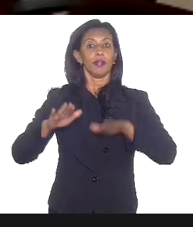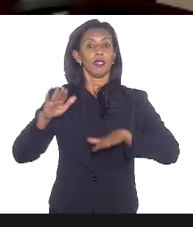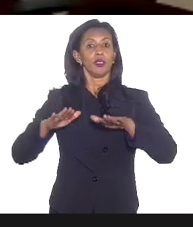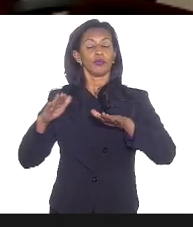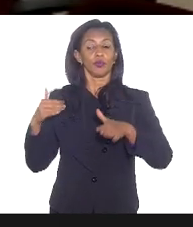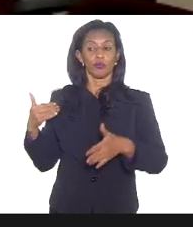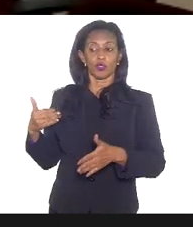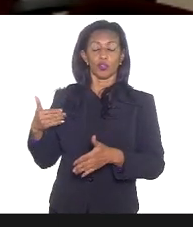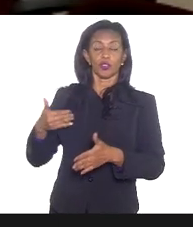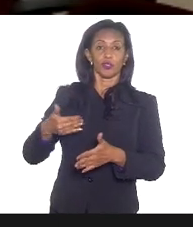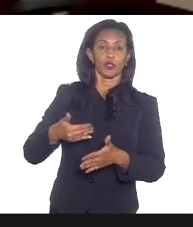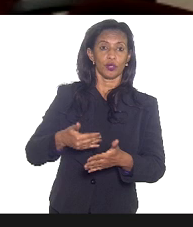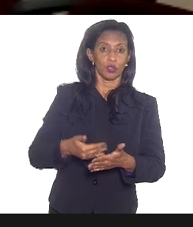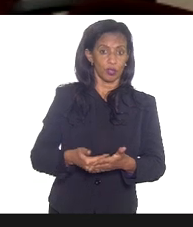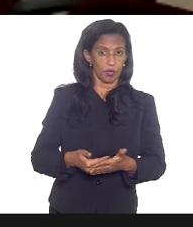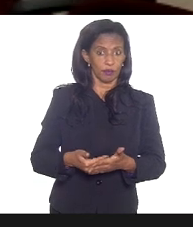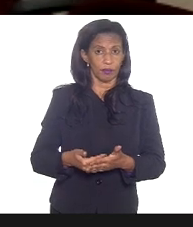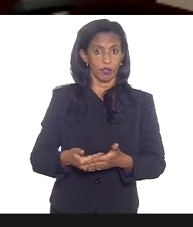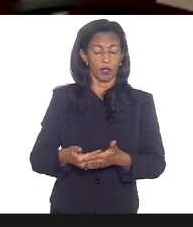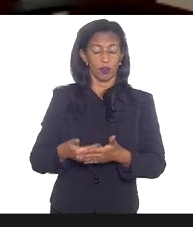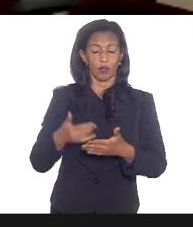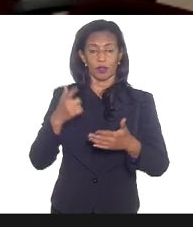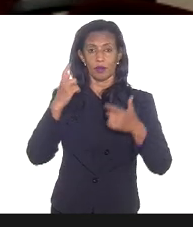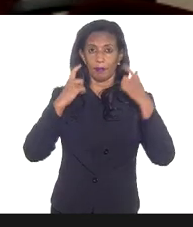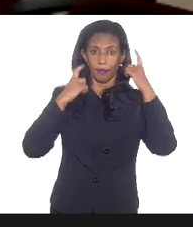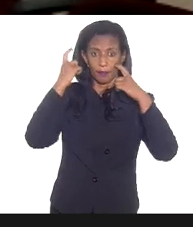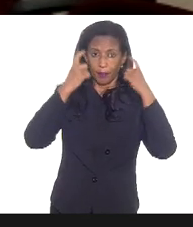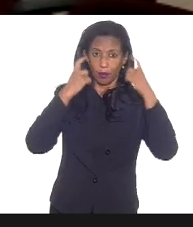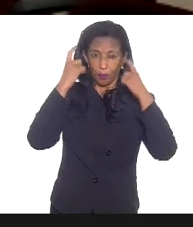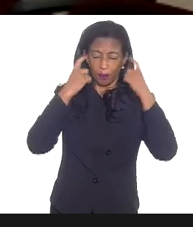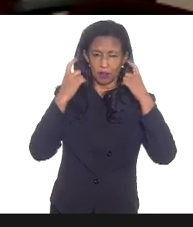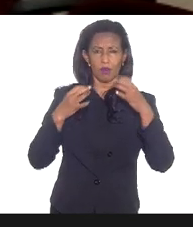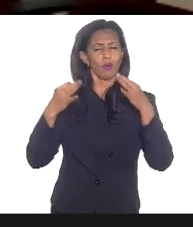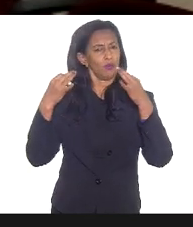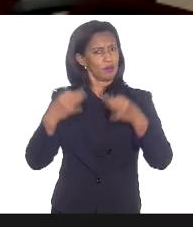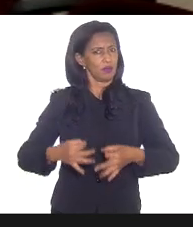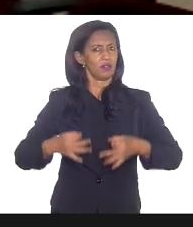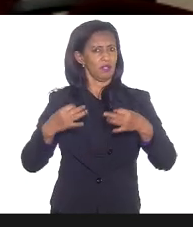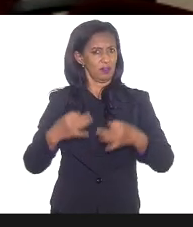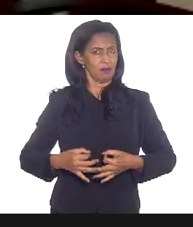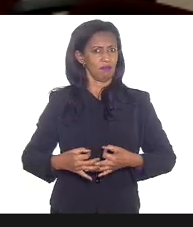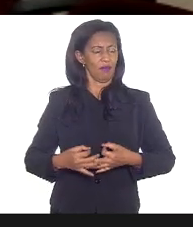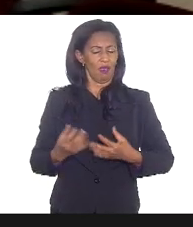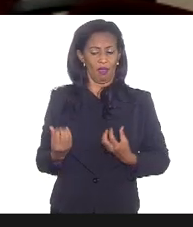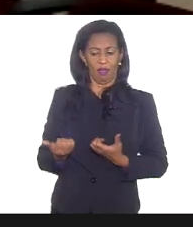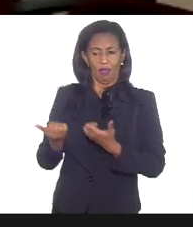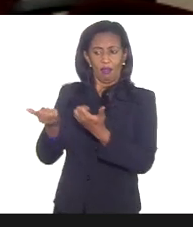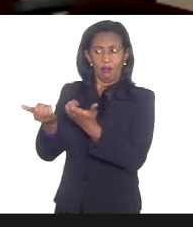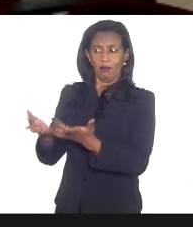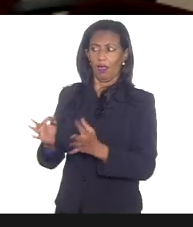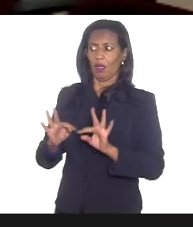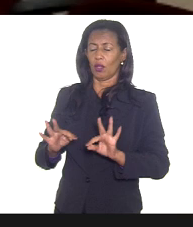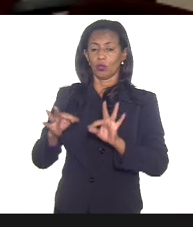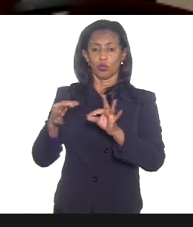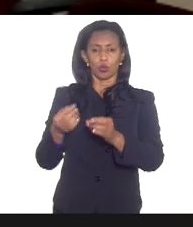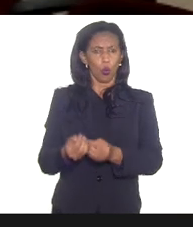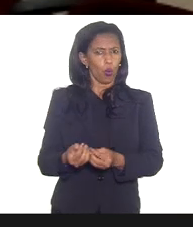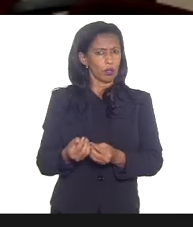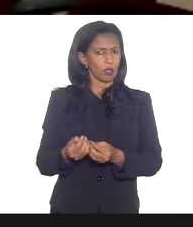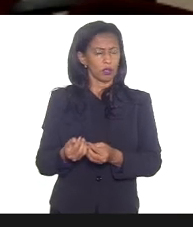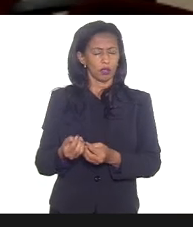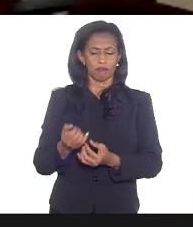chegando, nossa preocupação é, com certeza, fornecer todas as